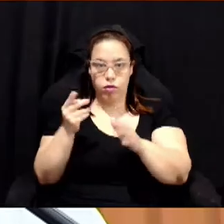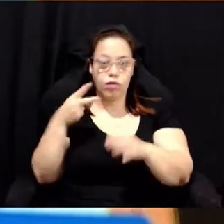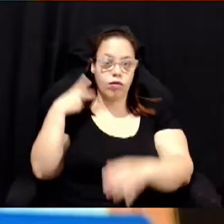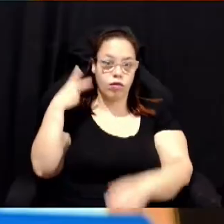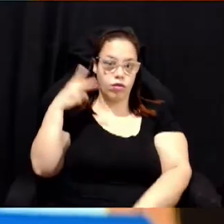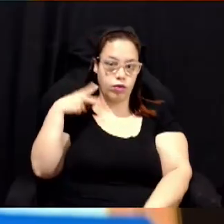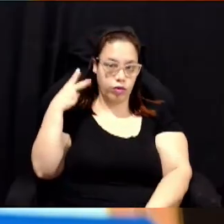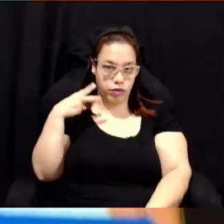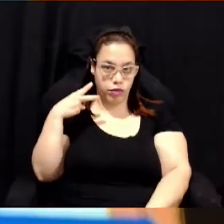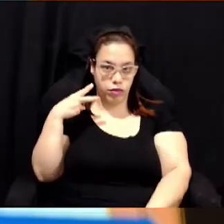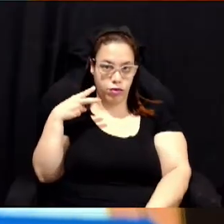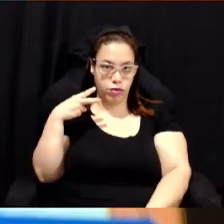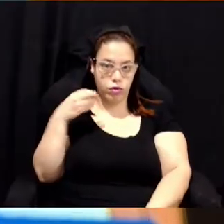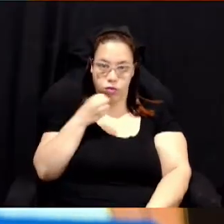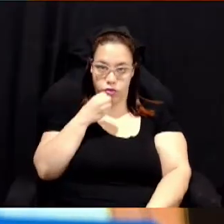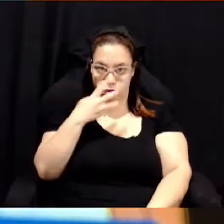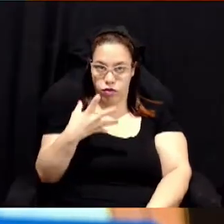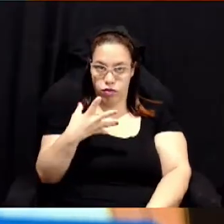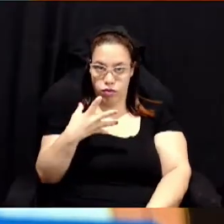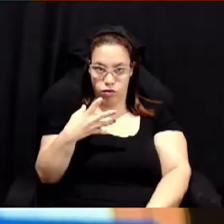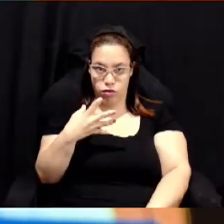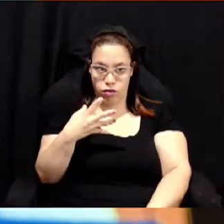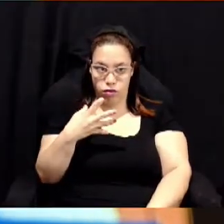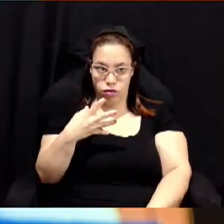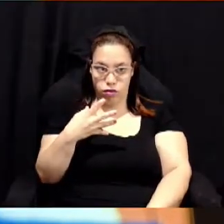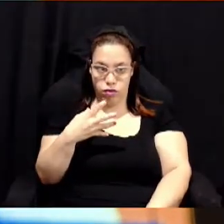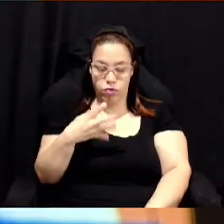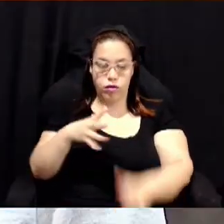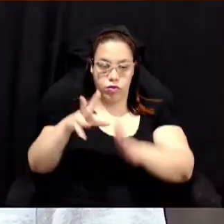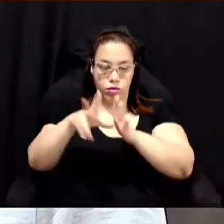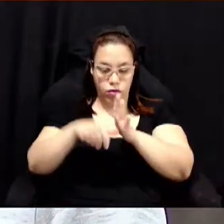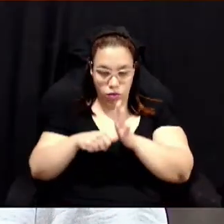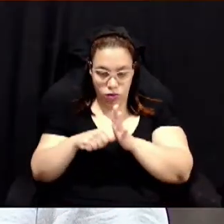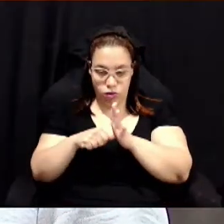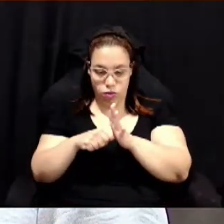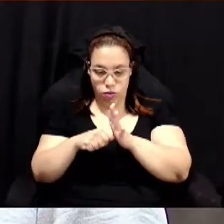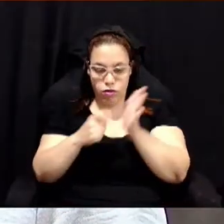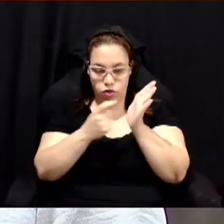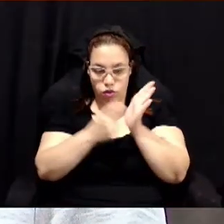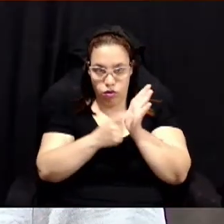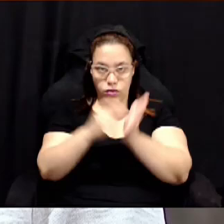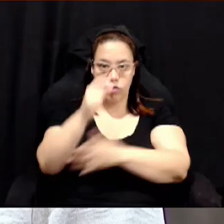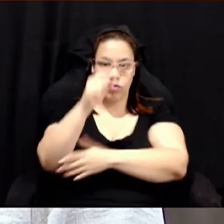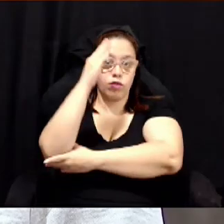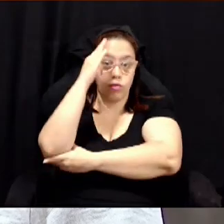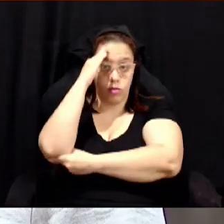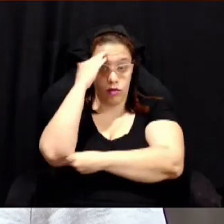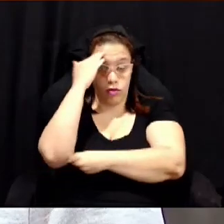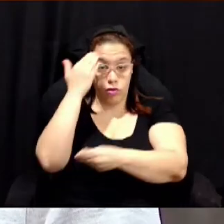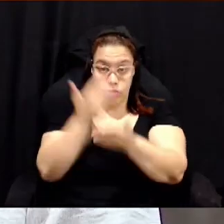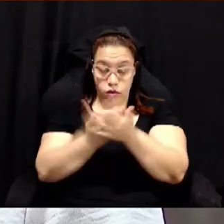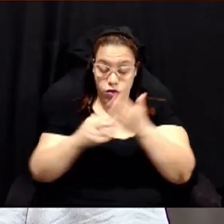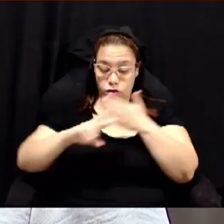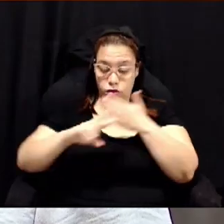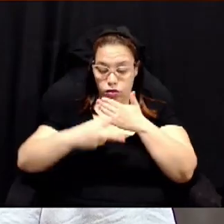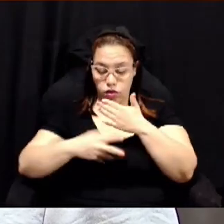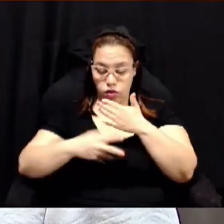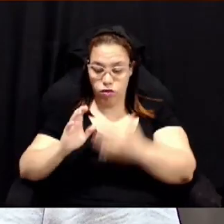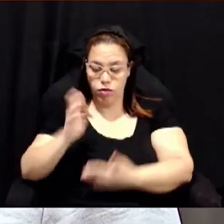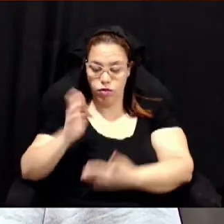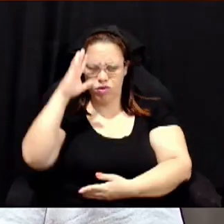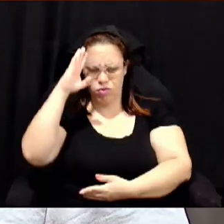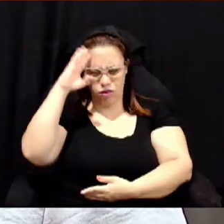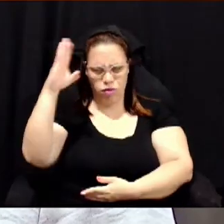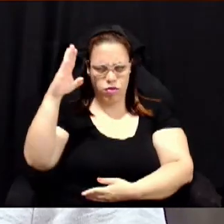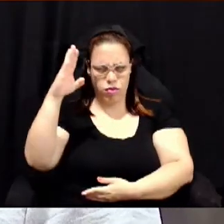deve beneficiar vítimas de furto ou roubo de documentos. A gente acredita que esse impacto vai acontecer principalmente para as